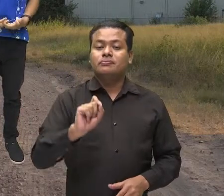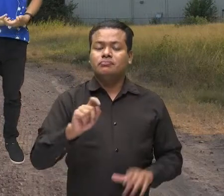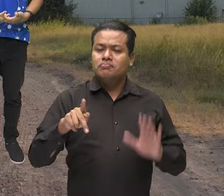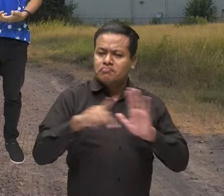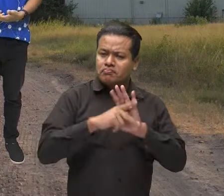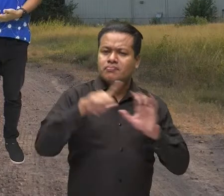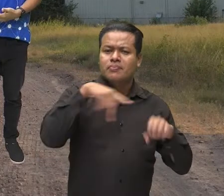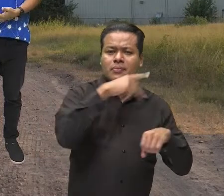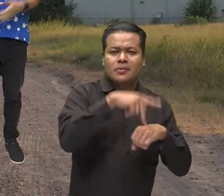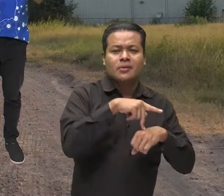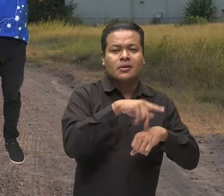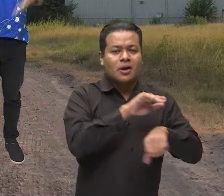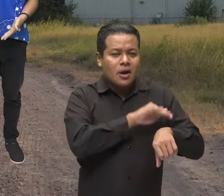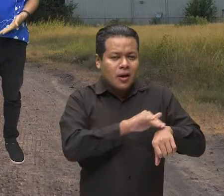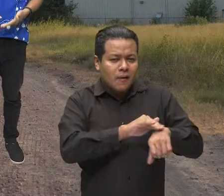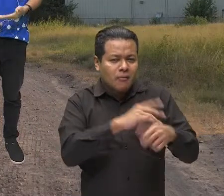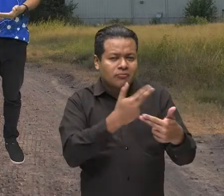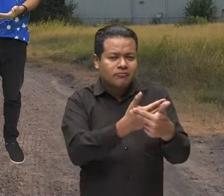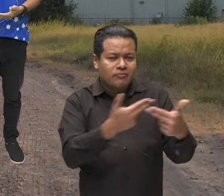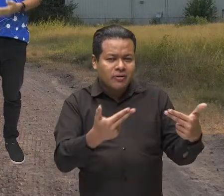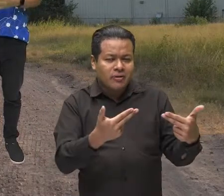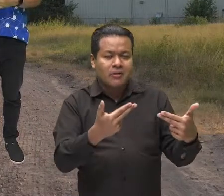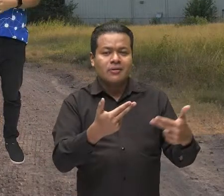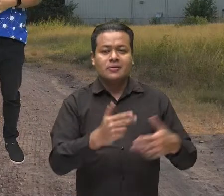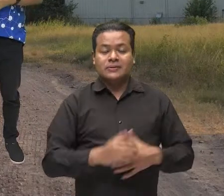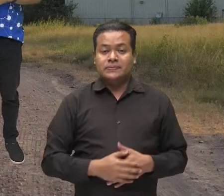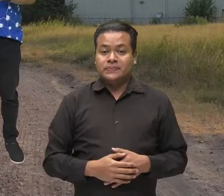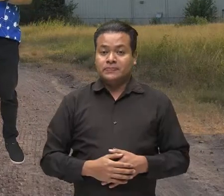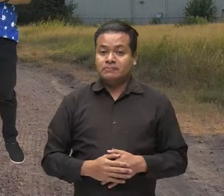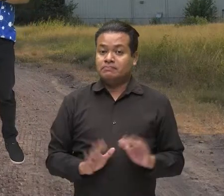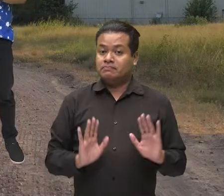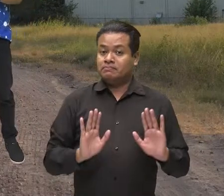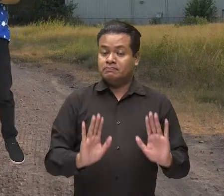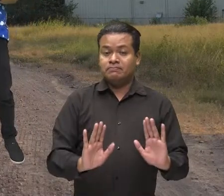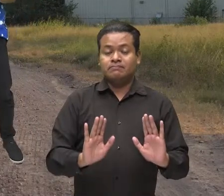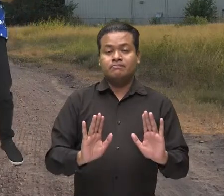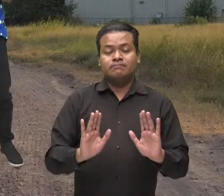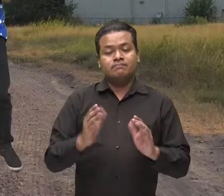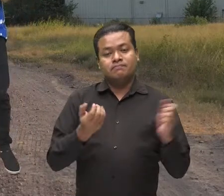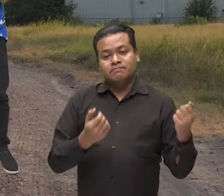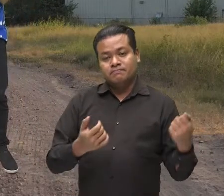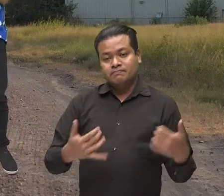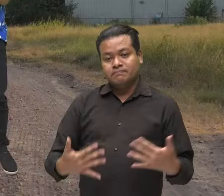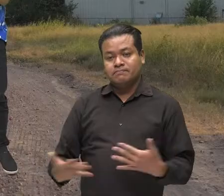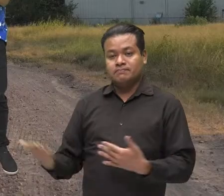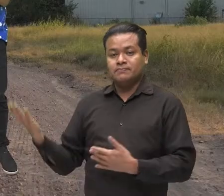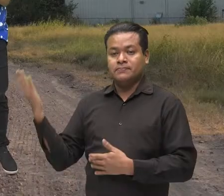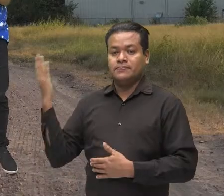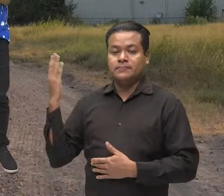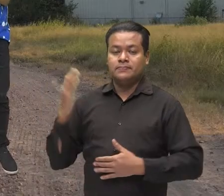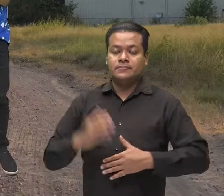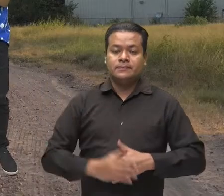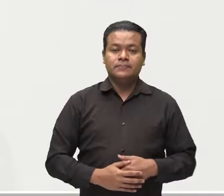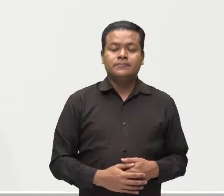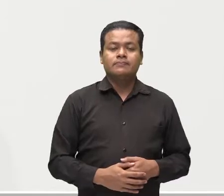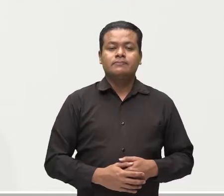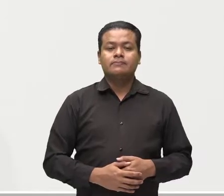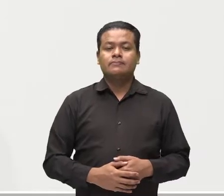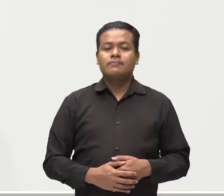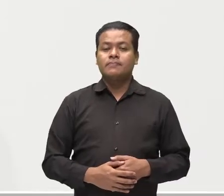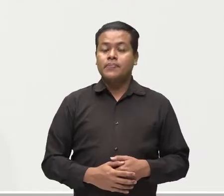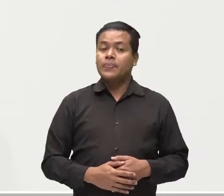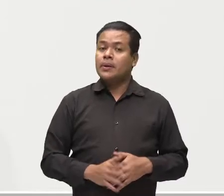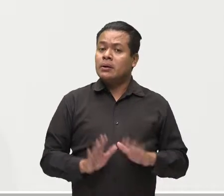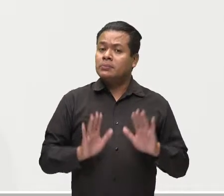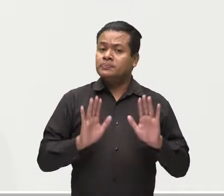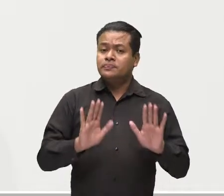dos países aí da América Latina, né, os países andinos. Então, como a gente vai continuar vendo aí na tela, né, nesse segundo tópico aparece aí que a maioria